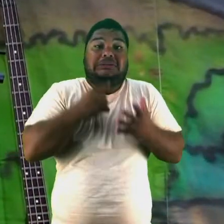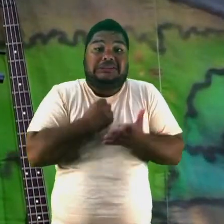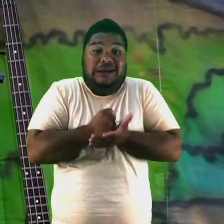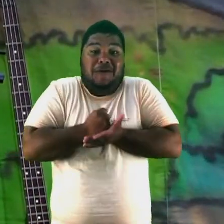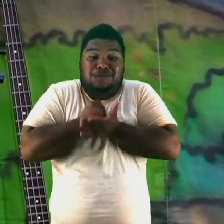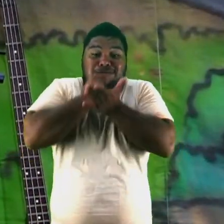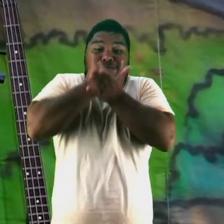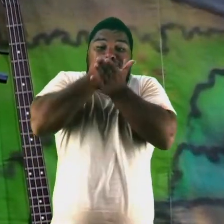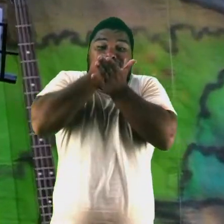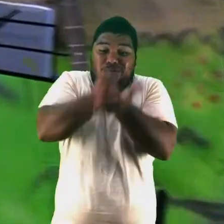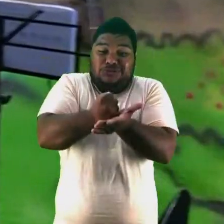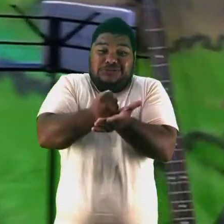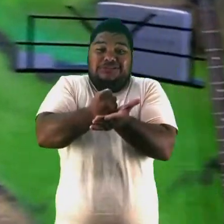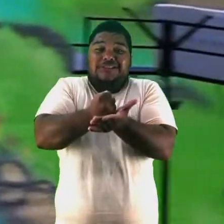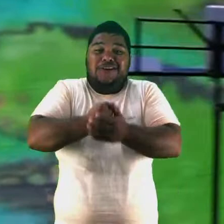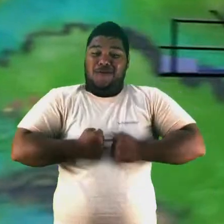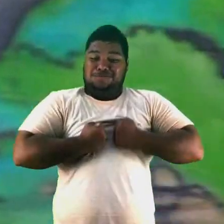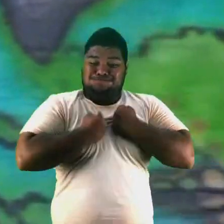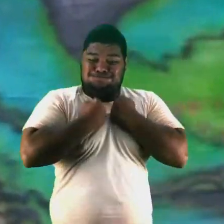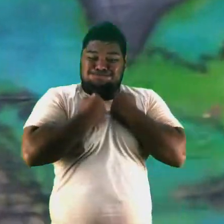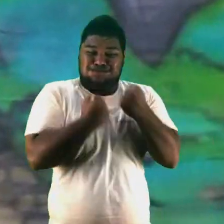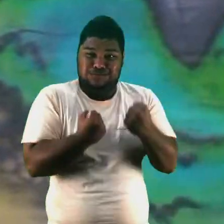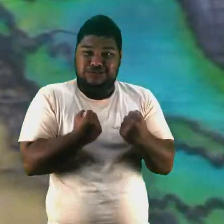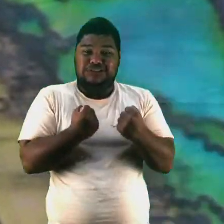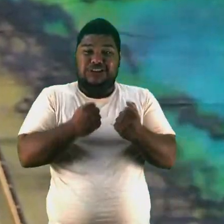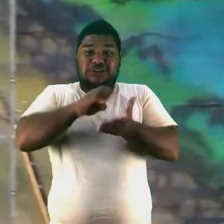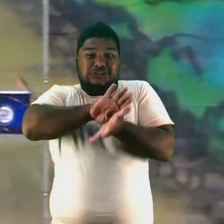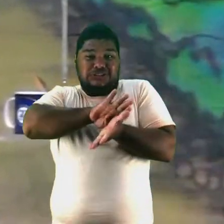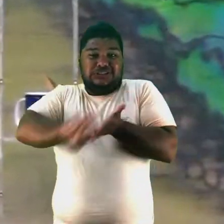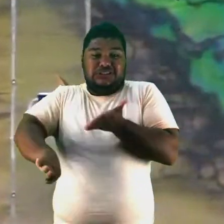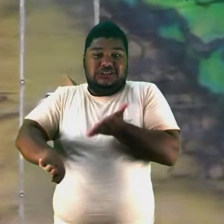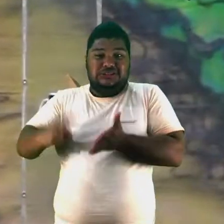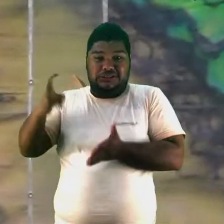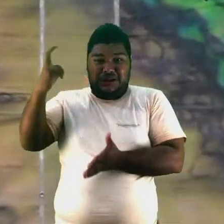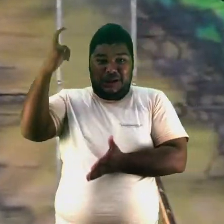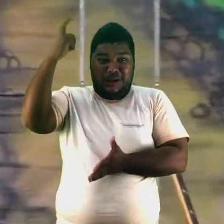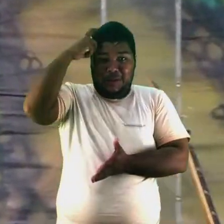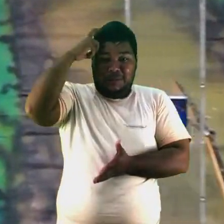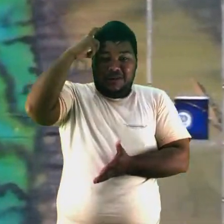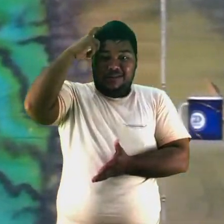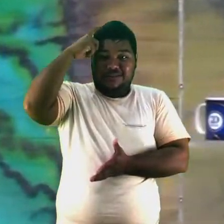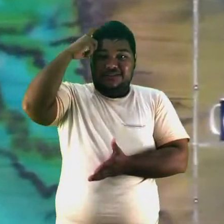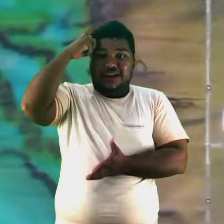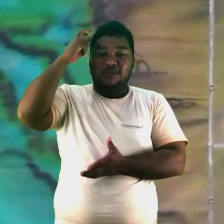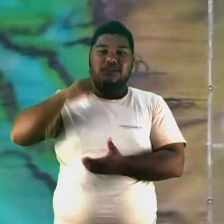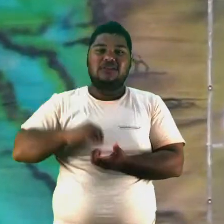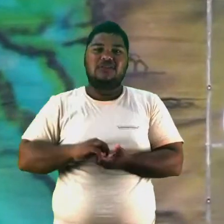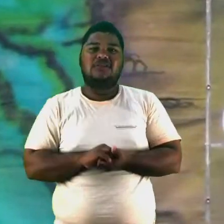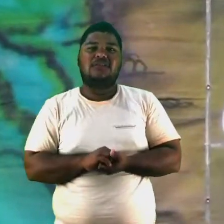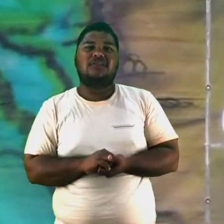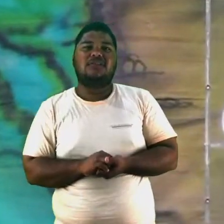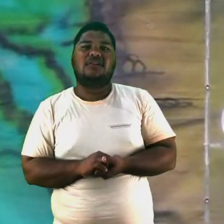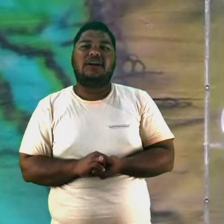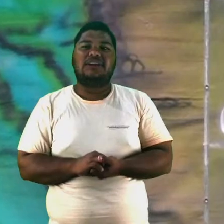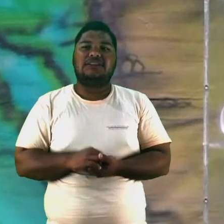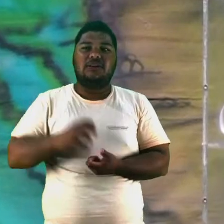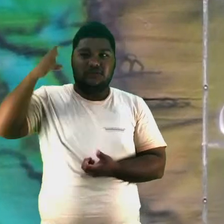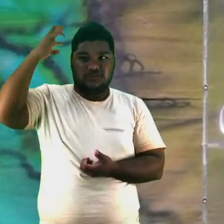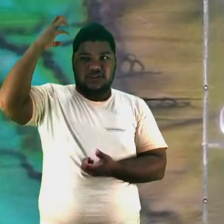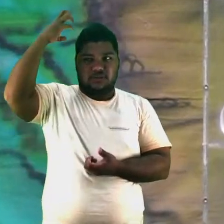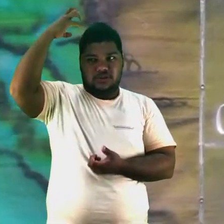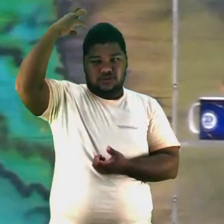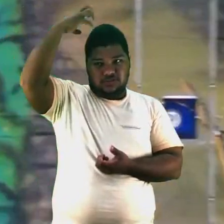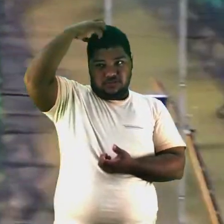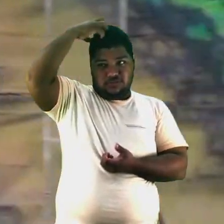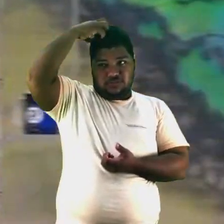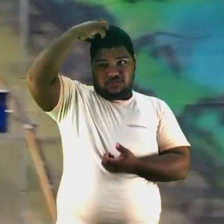que muda, é o que tira os traumas. E este estudo foi feito em imagem do